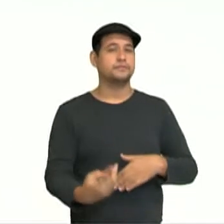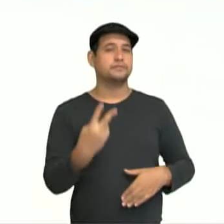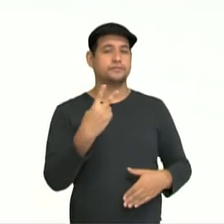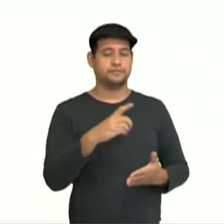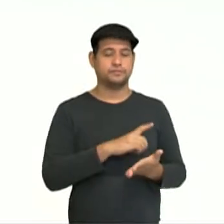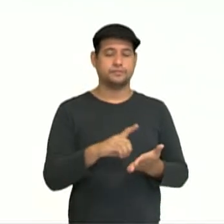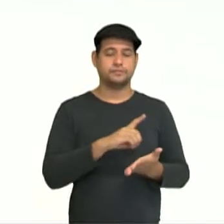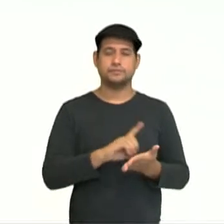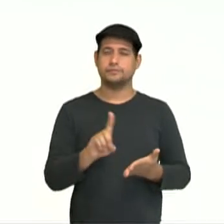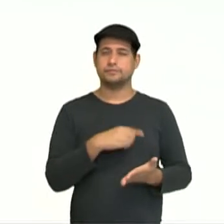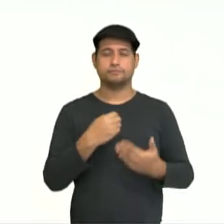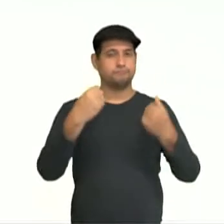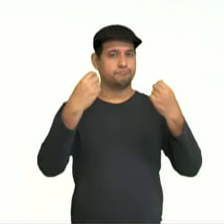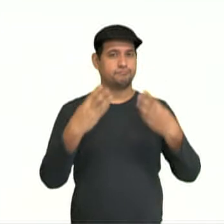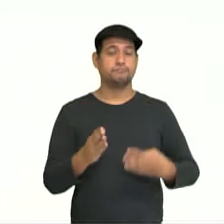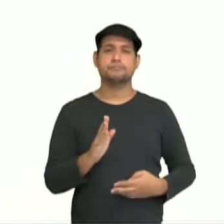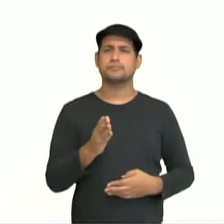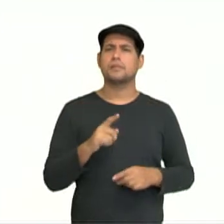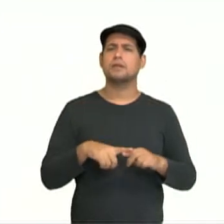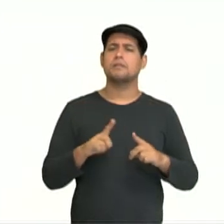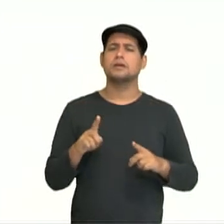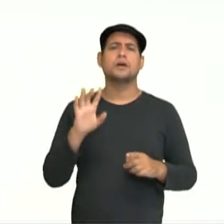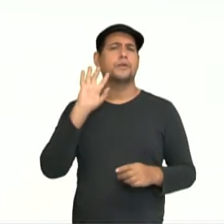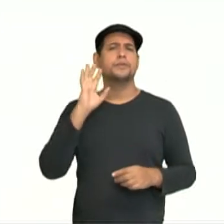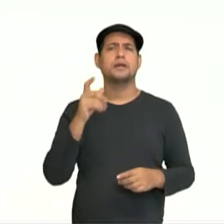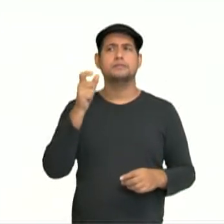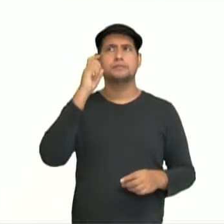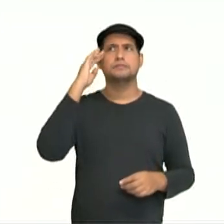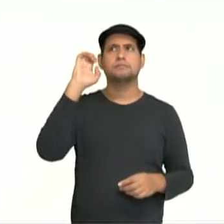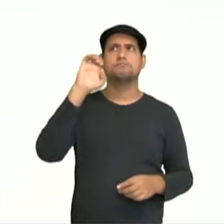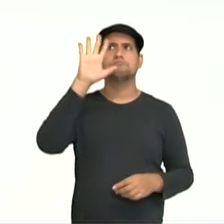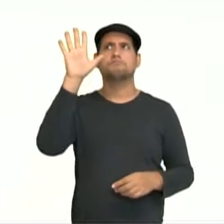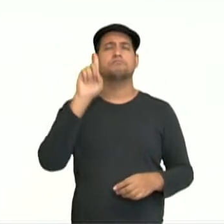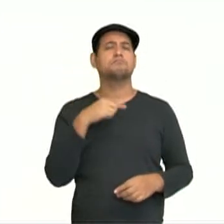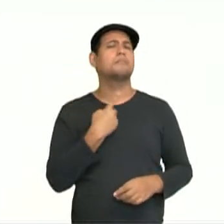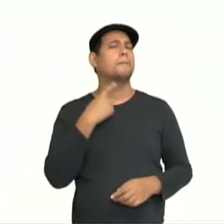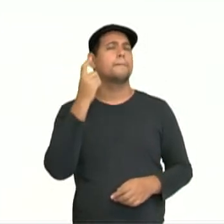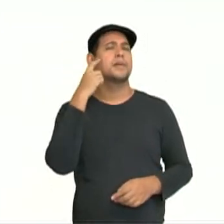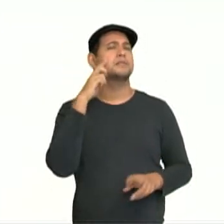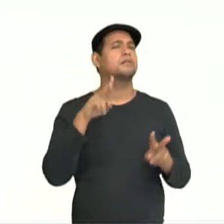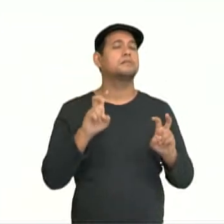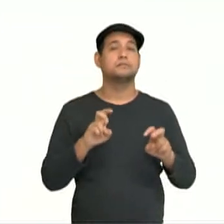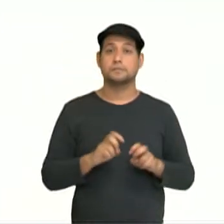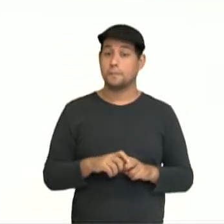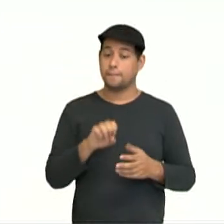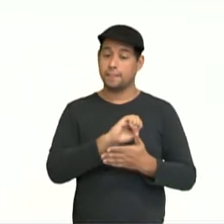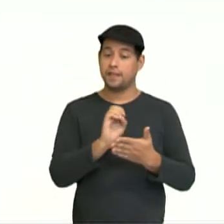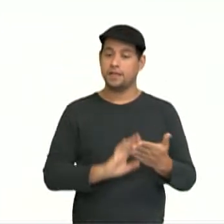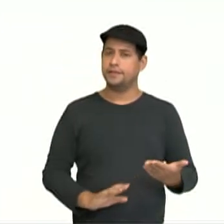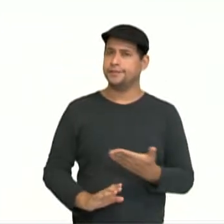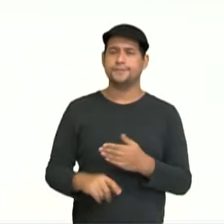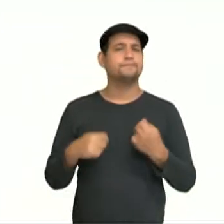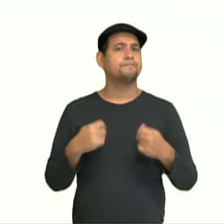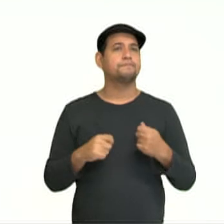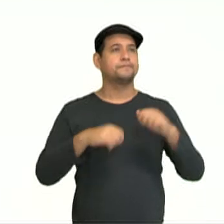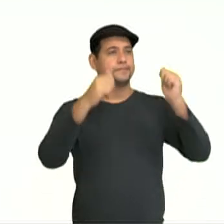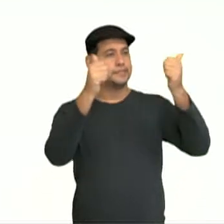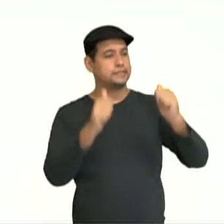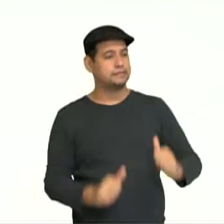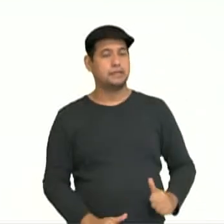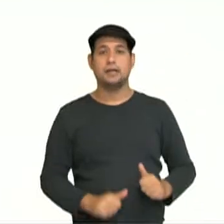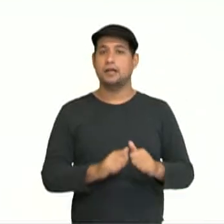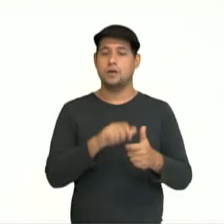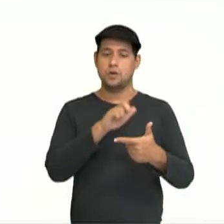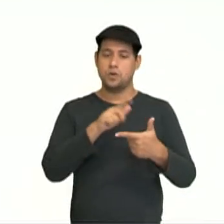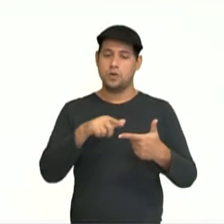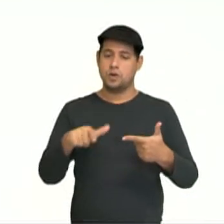nós falamos do Banco Mundial. Para que isso seja bem entendido, vamos pensar um pouquinho. Nessa atividade, nós devemos analisar o gráfico